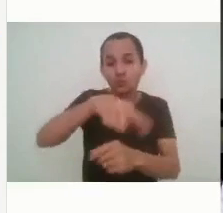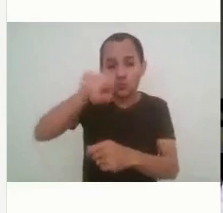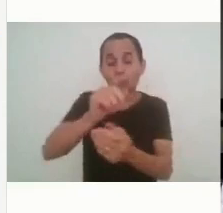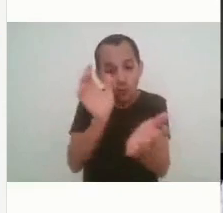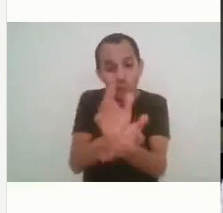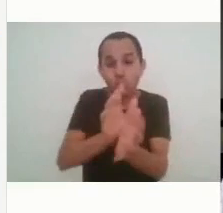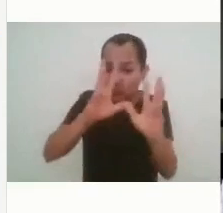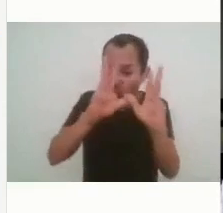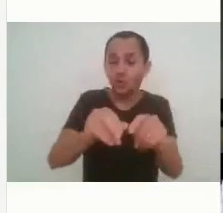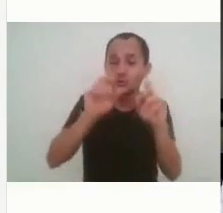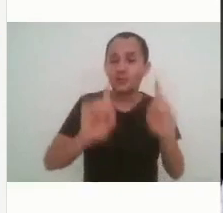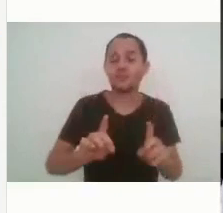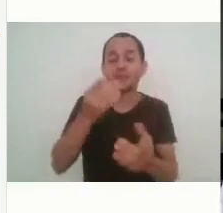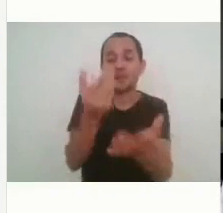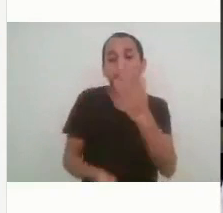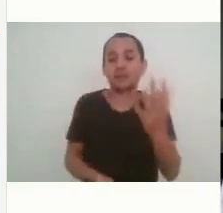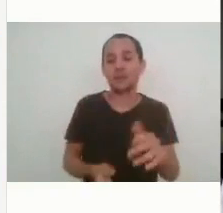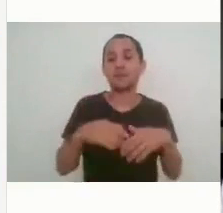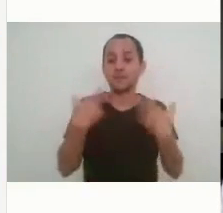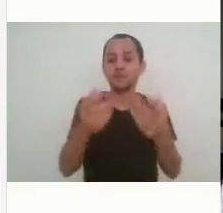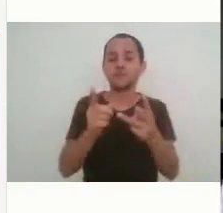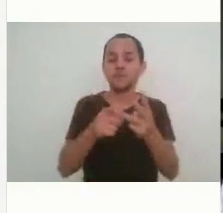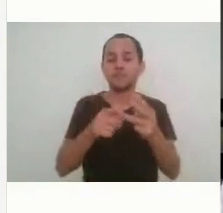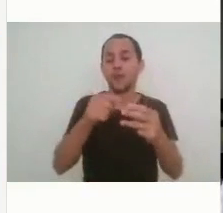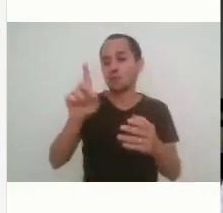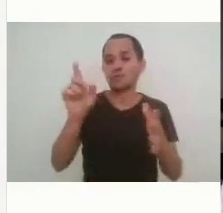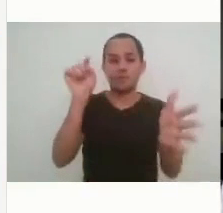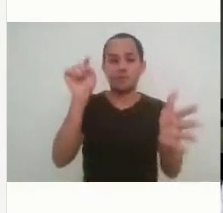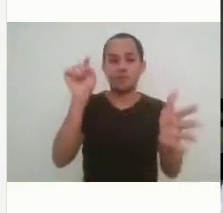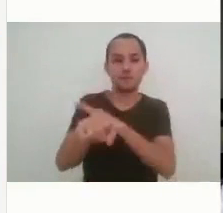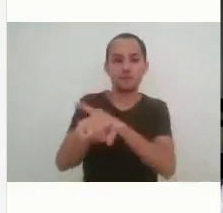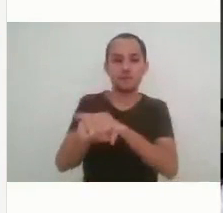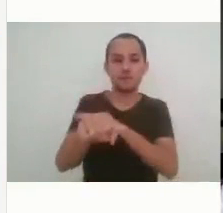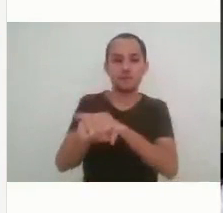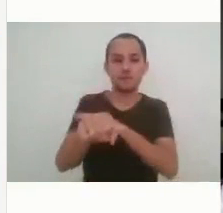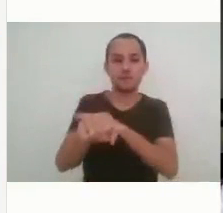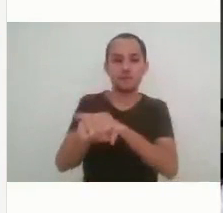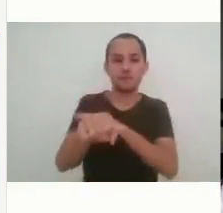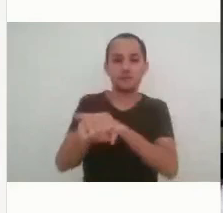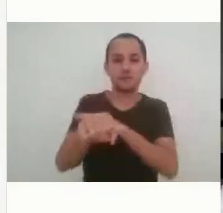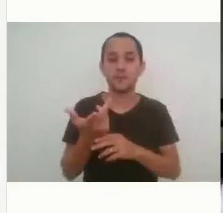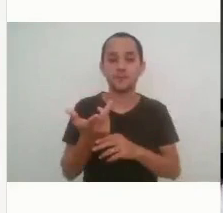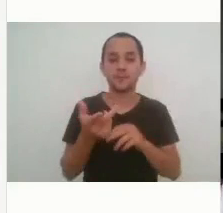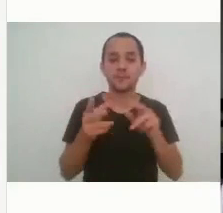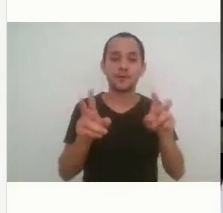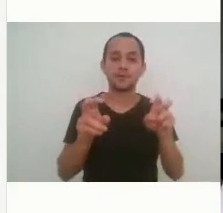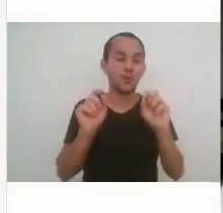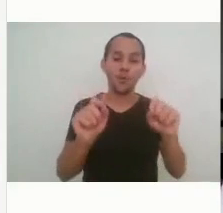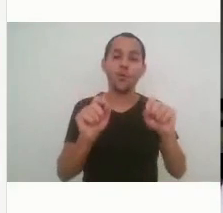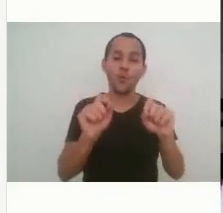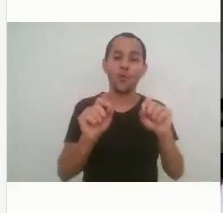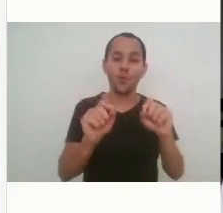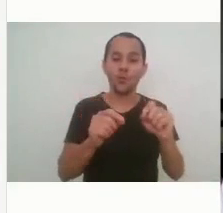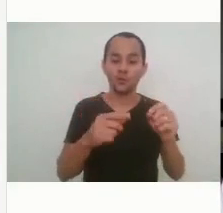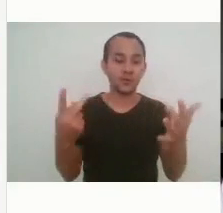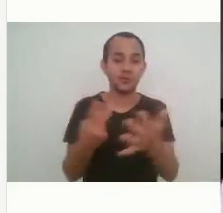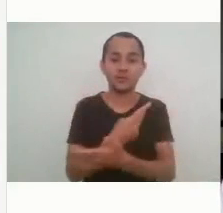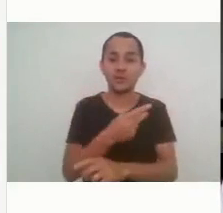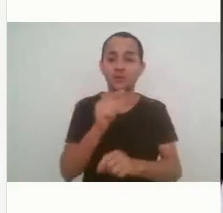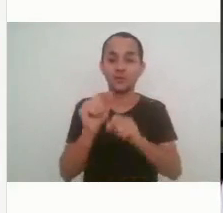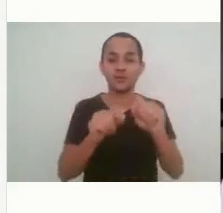última pergunta que foi feita sobre o que está sendo feito